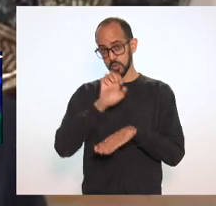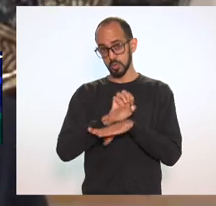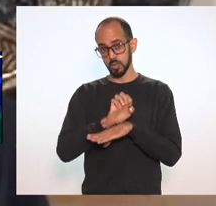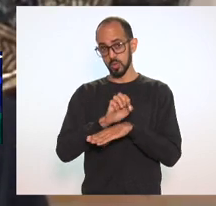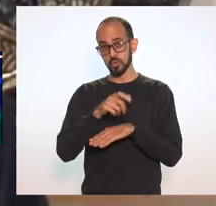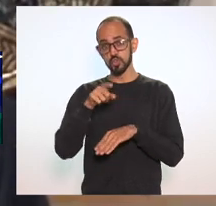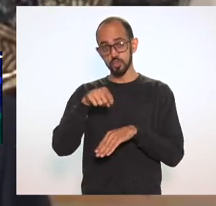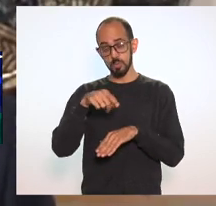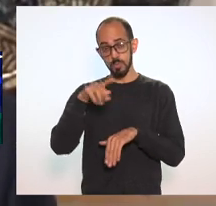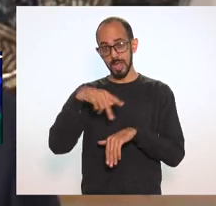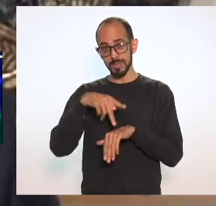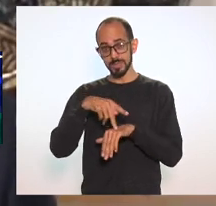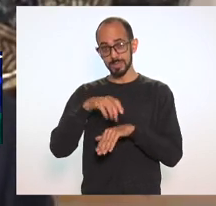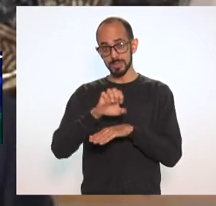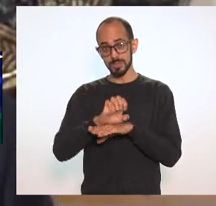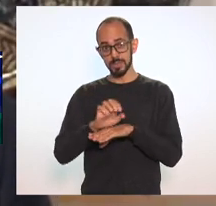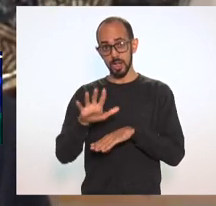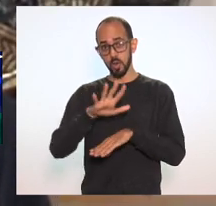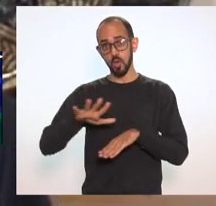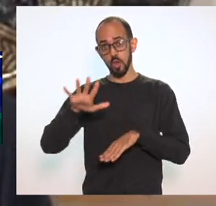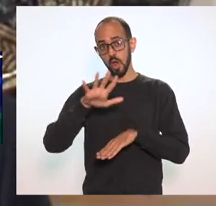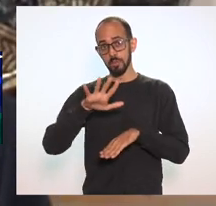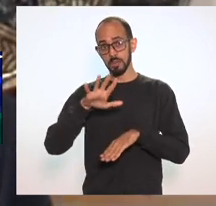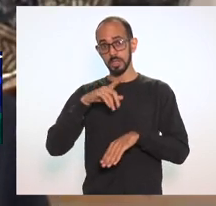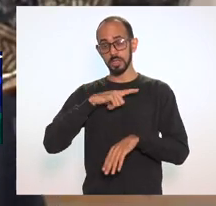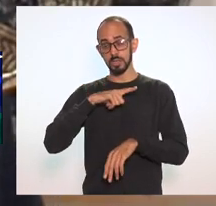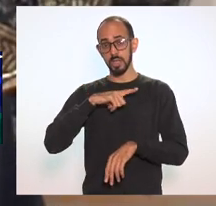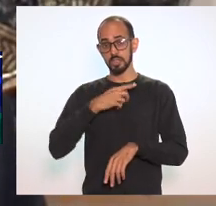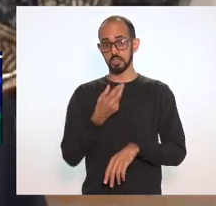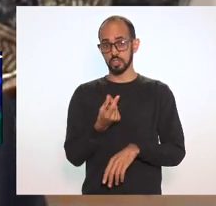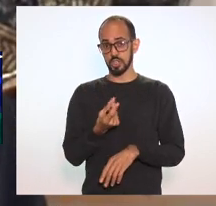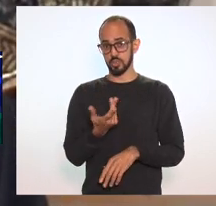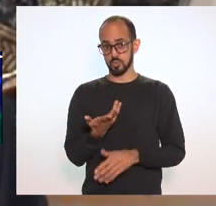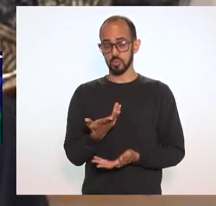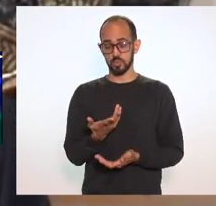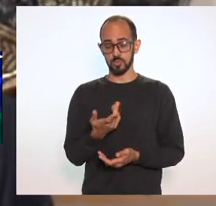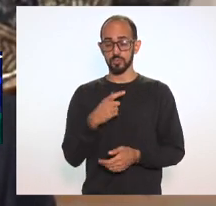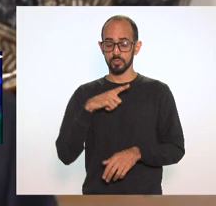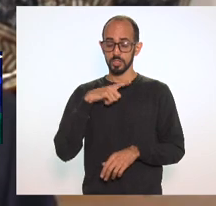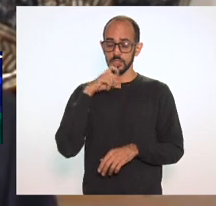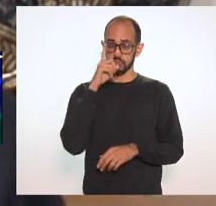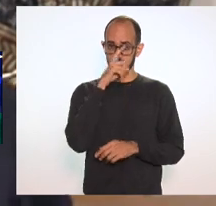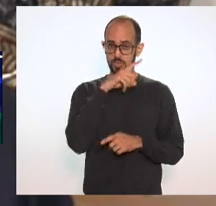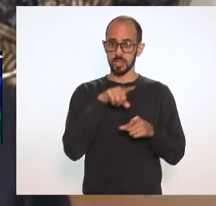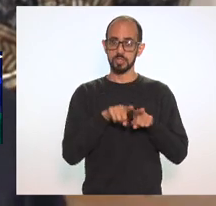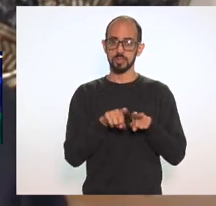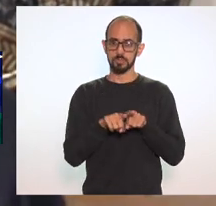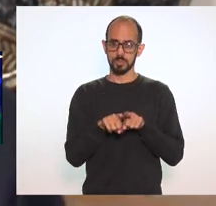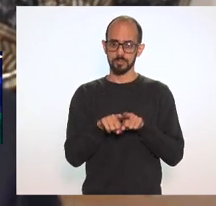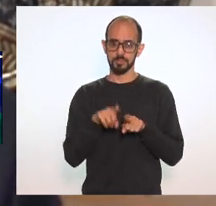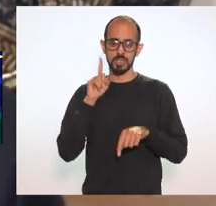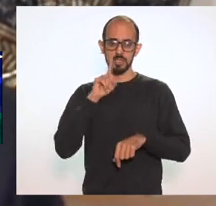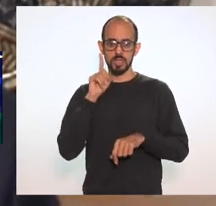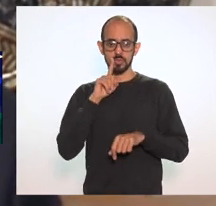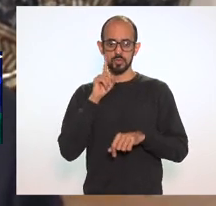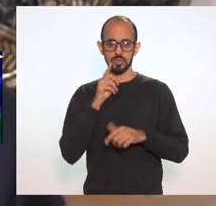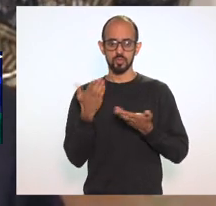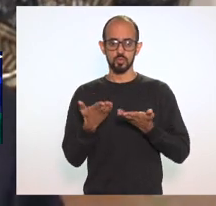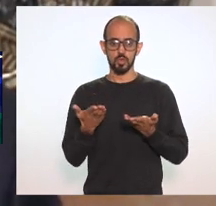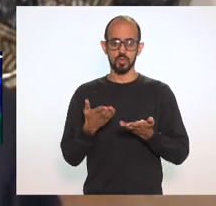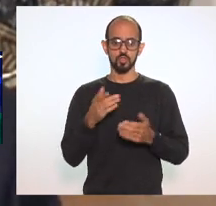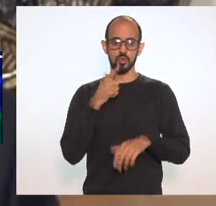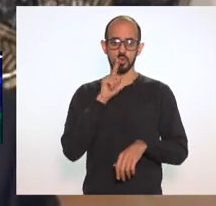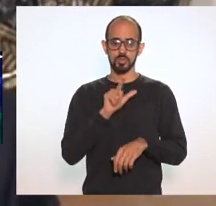do membro que tem recursos até dificuldade é enorme os Estados Unidos hoje consegue